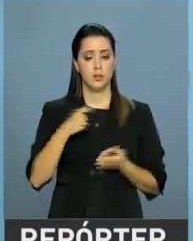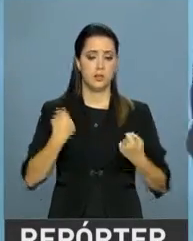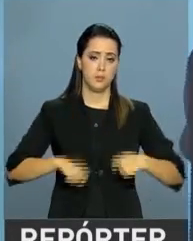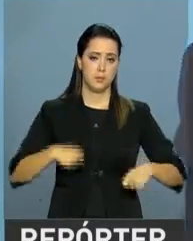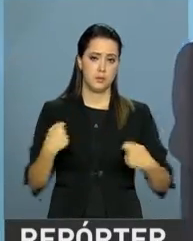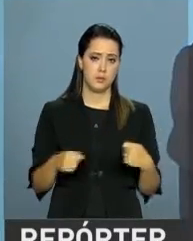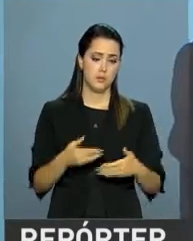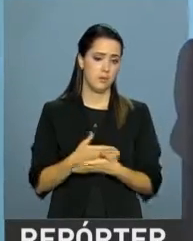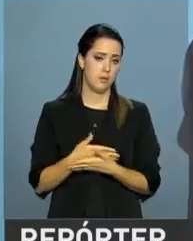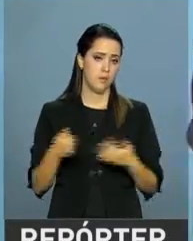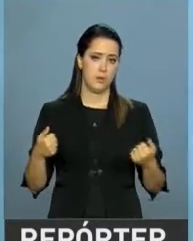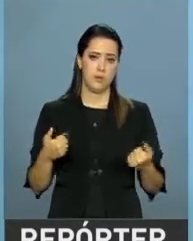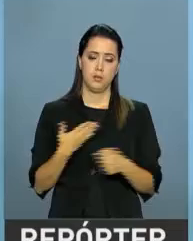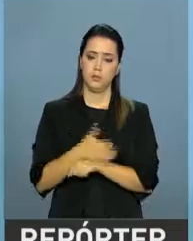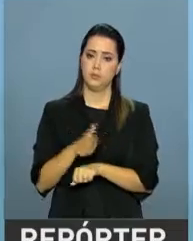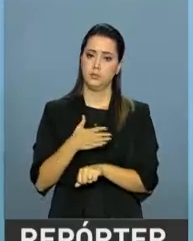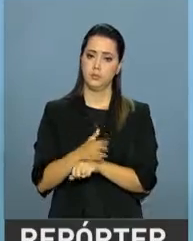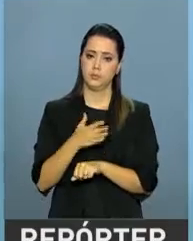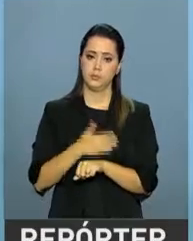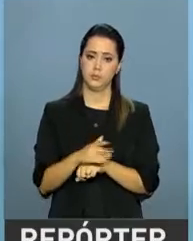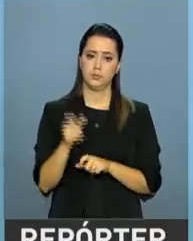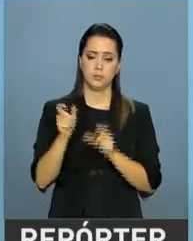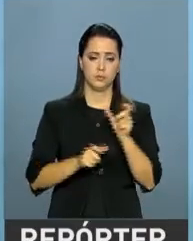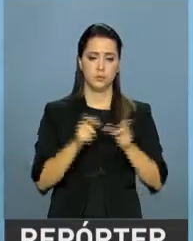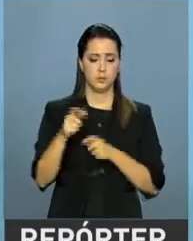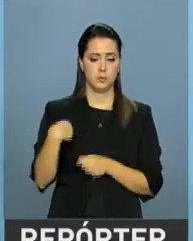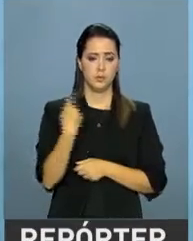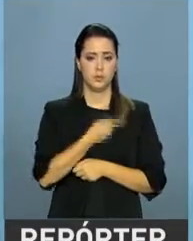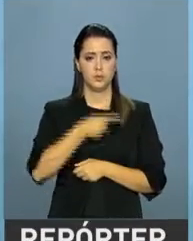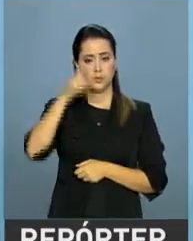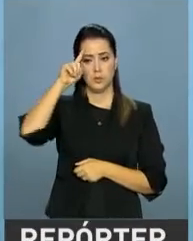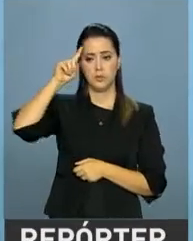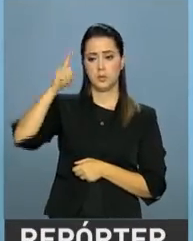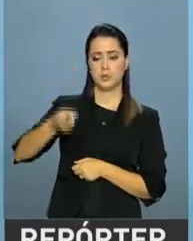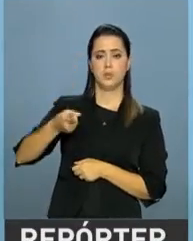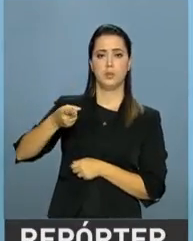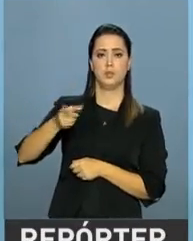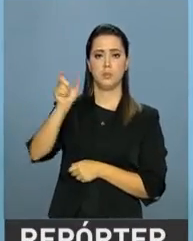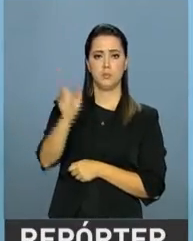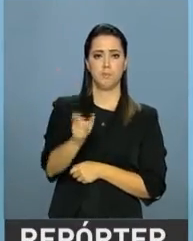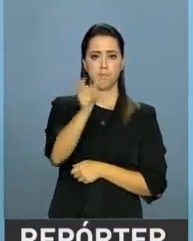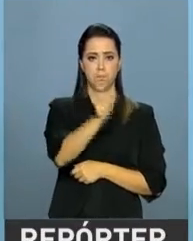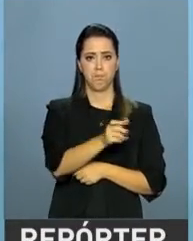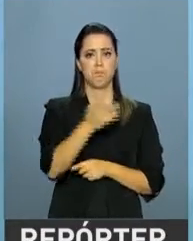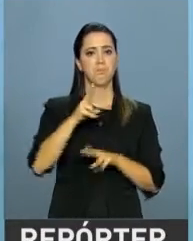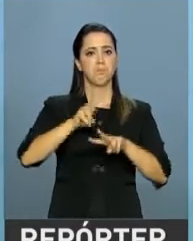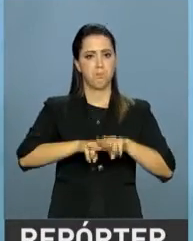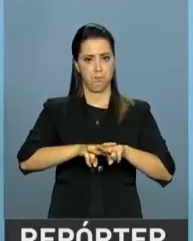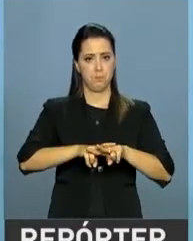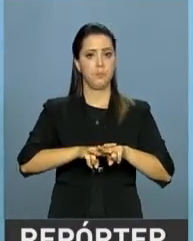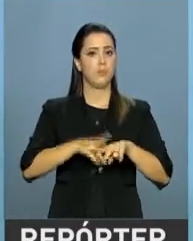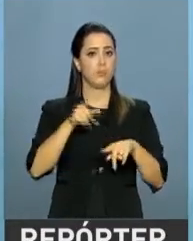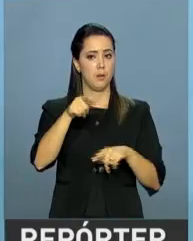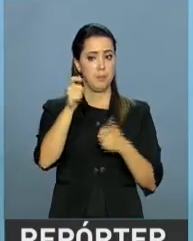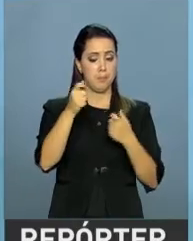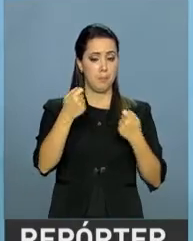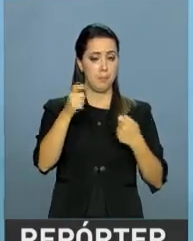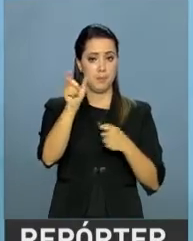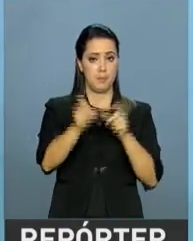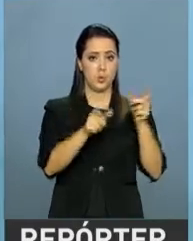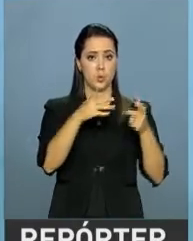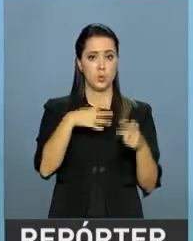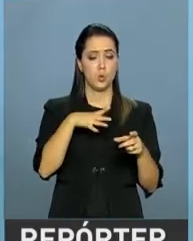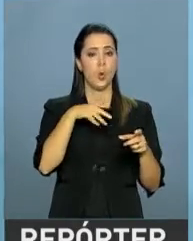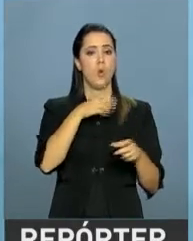de melhorar a qualidade daqueles que nós estamos mandando efetivamente das prisões que devem ser aqueles que cometeram crime de